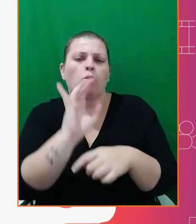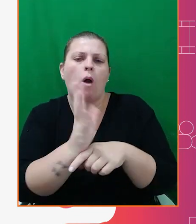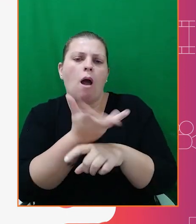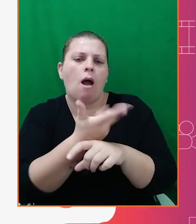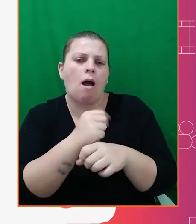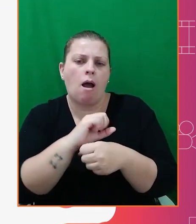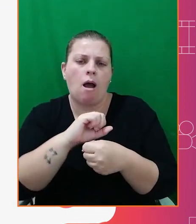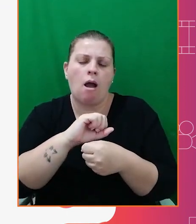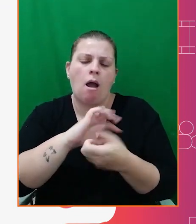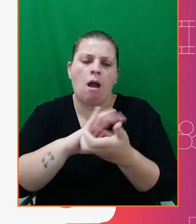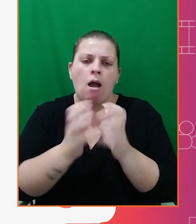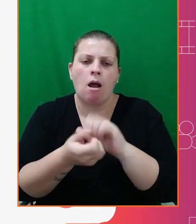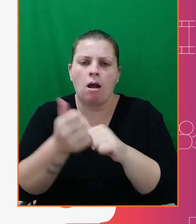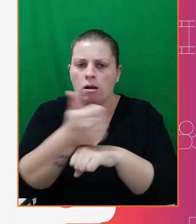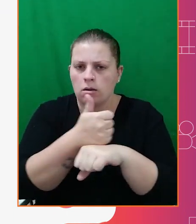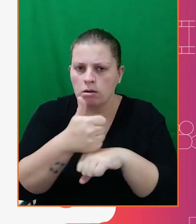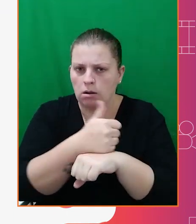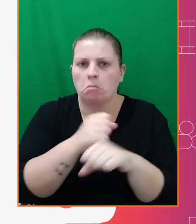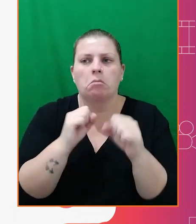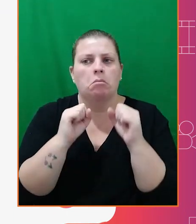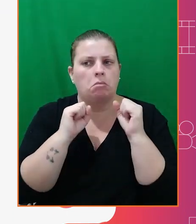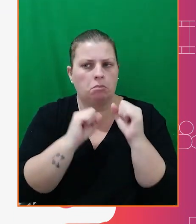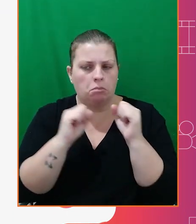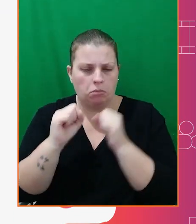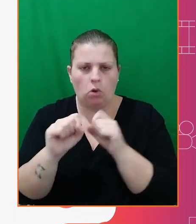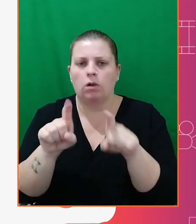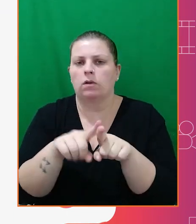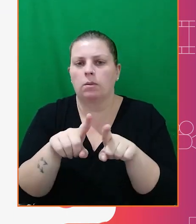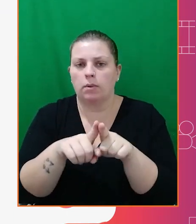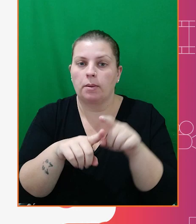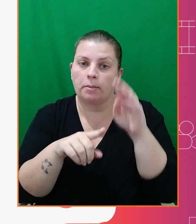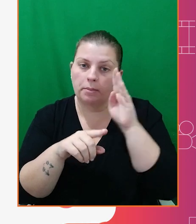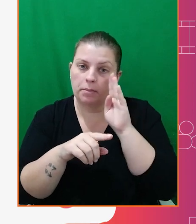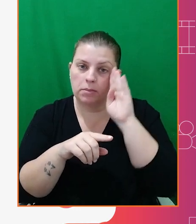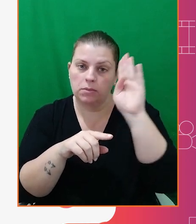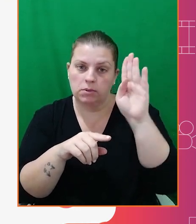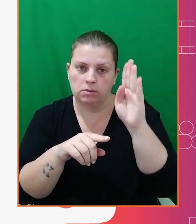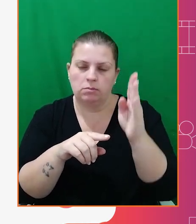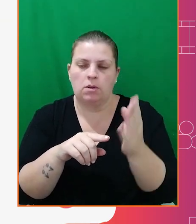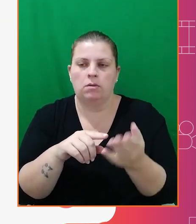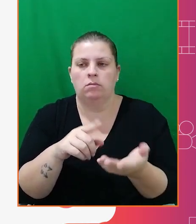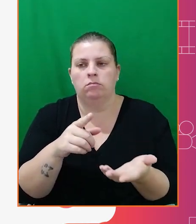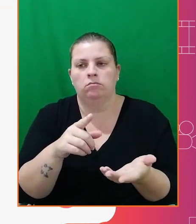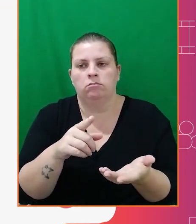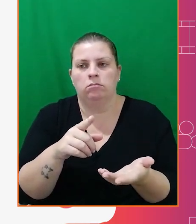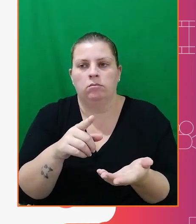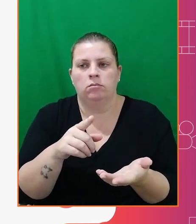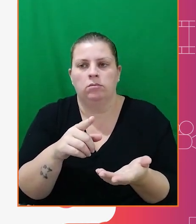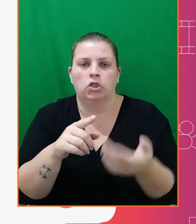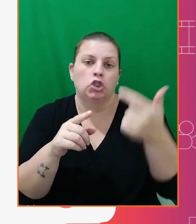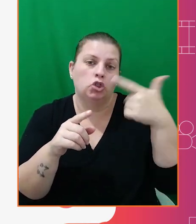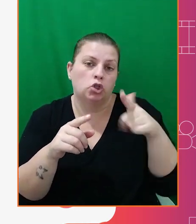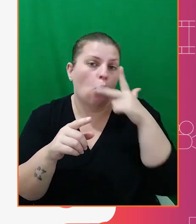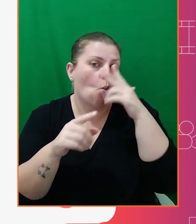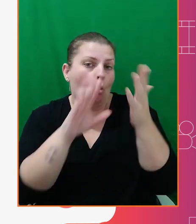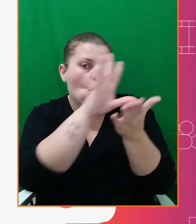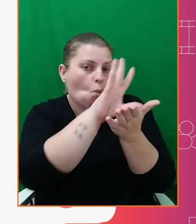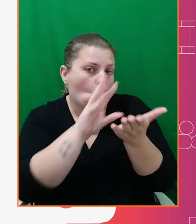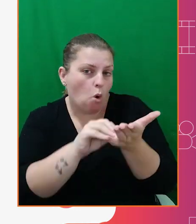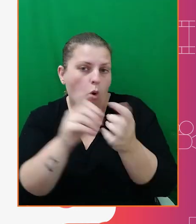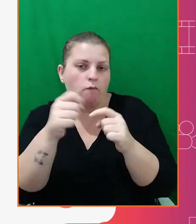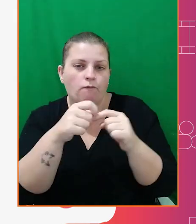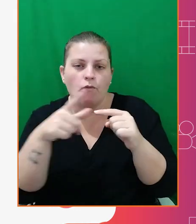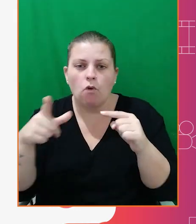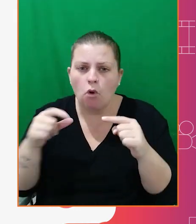trabalham isso daqui, principalmente texturas repetidas, por exemplo, de folhagens ou de árvores, fique